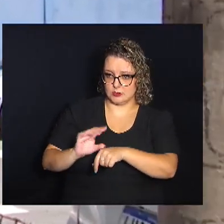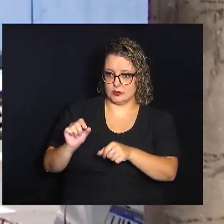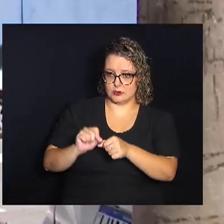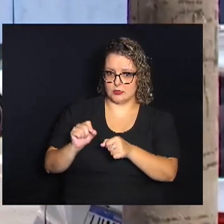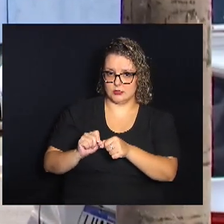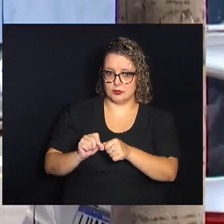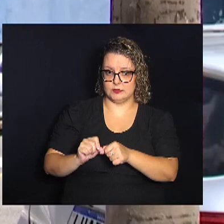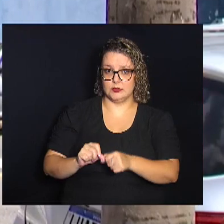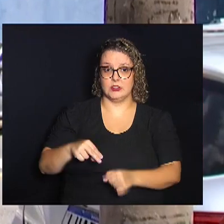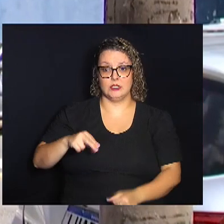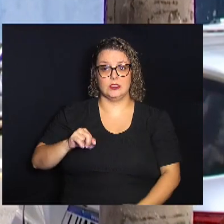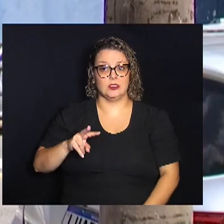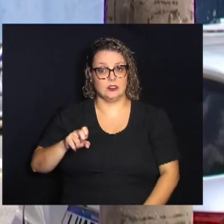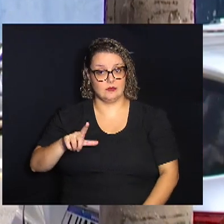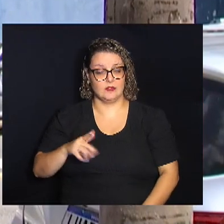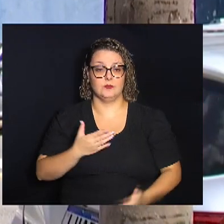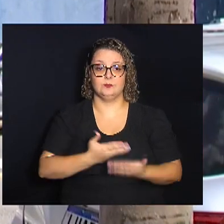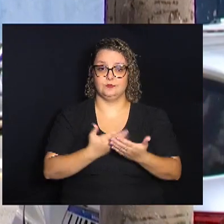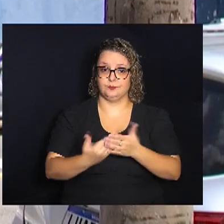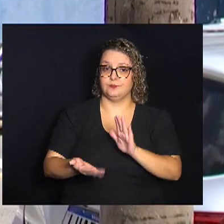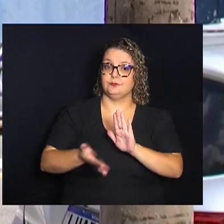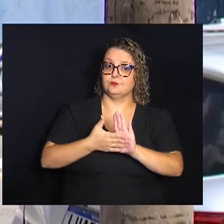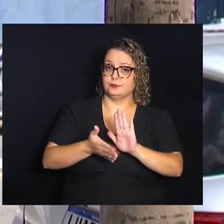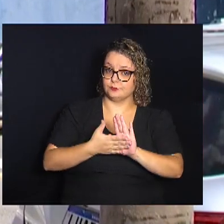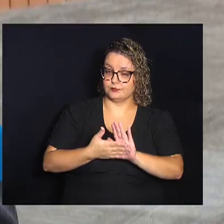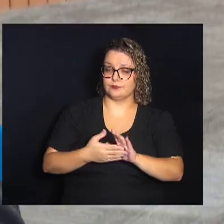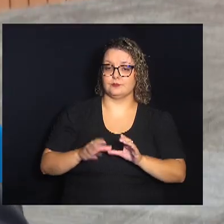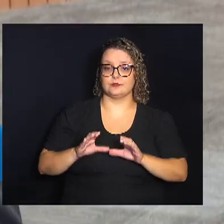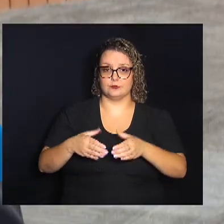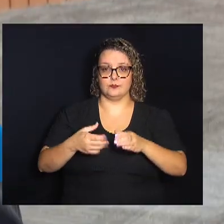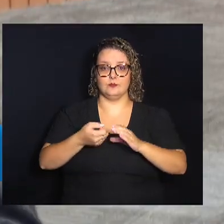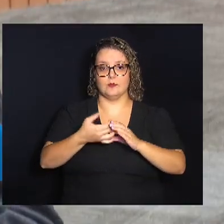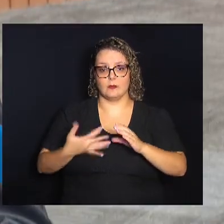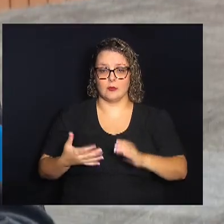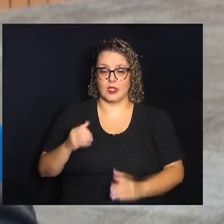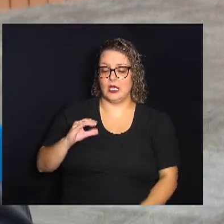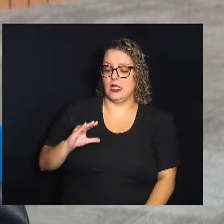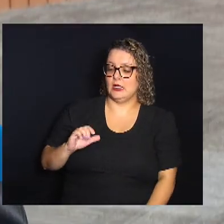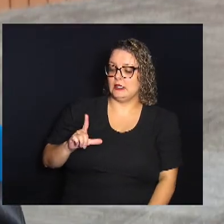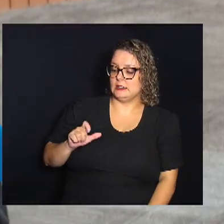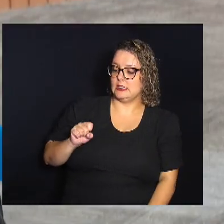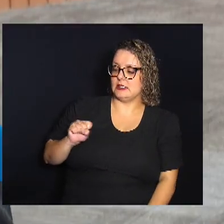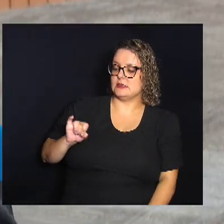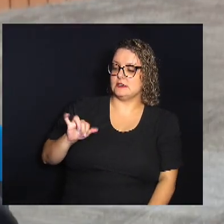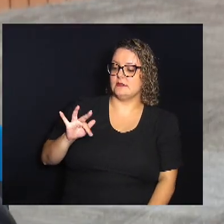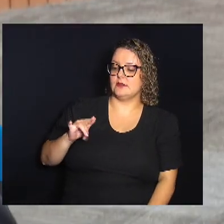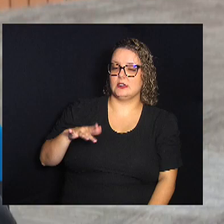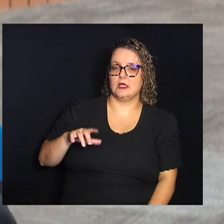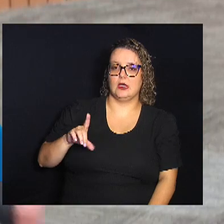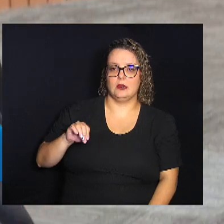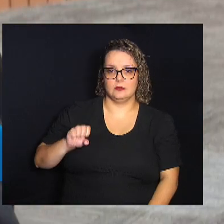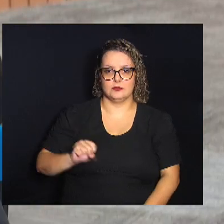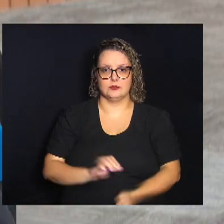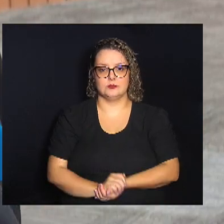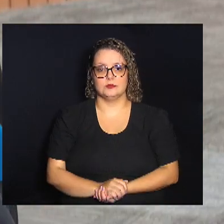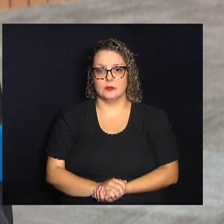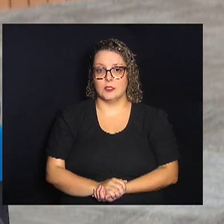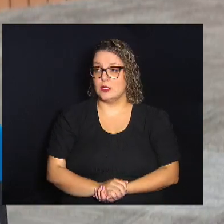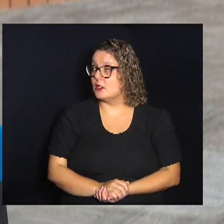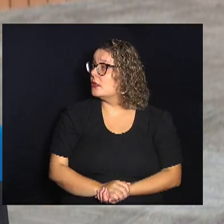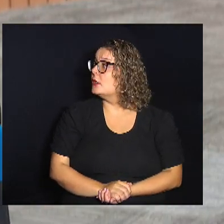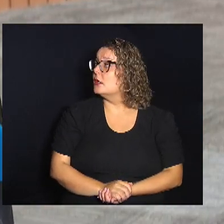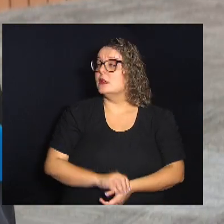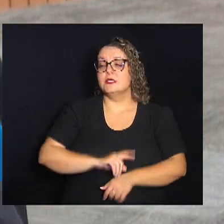de escolaridade, com o propósito de classificá-los. Como houve muito atraso nisso, muitas aulas ficaram